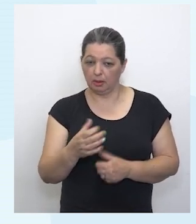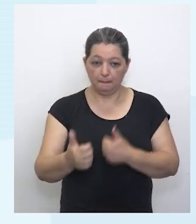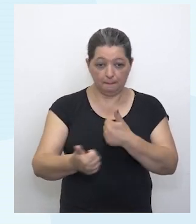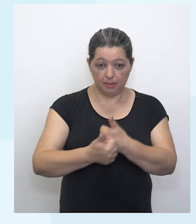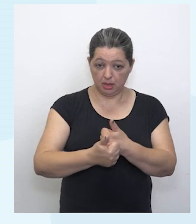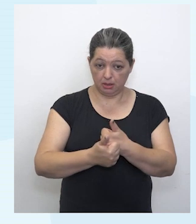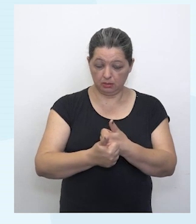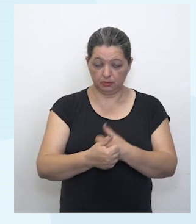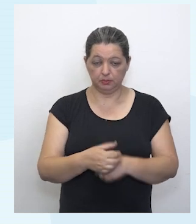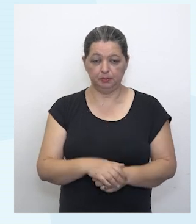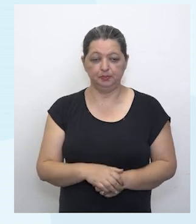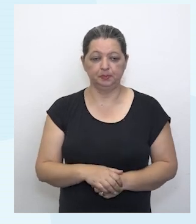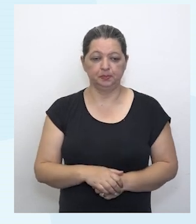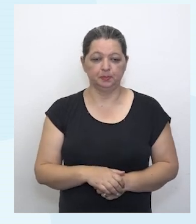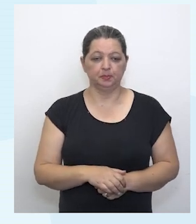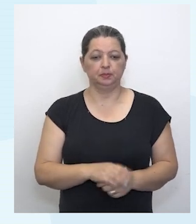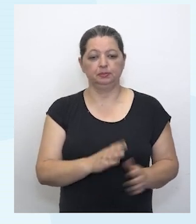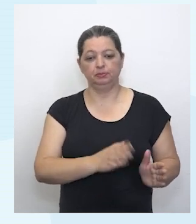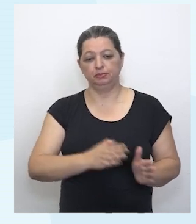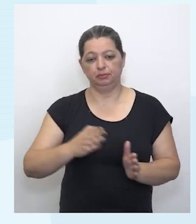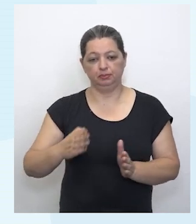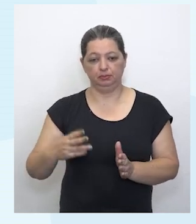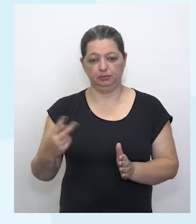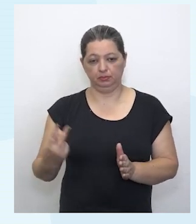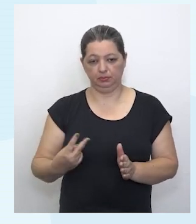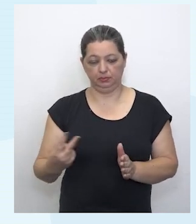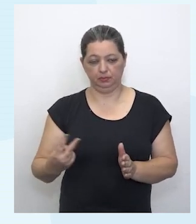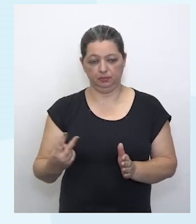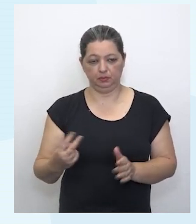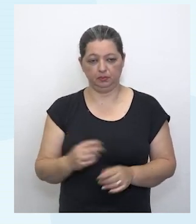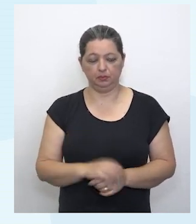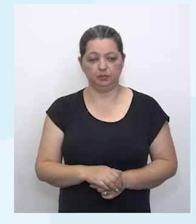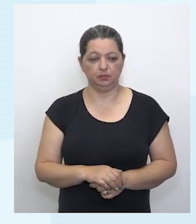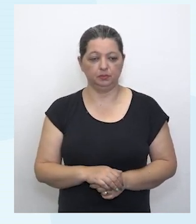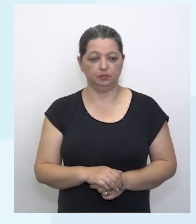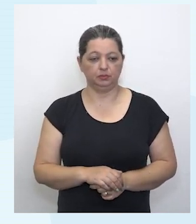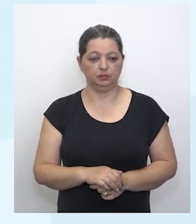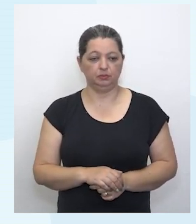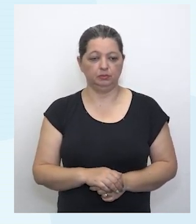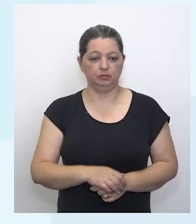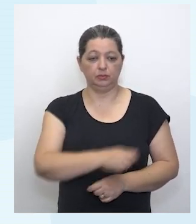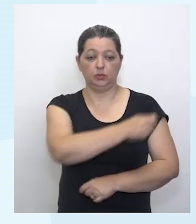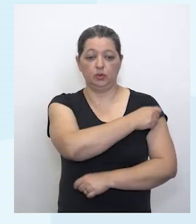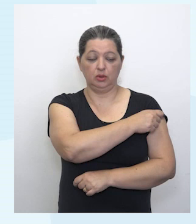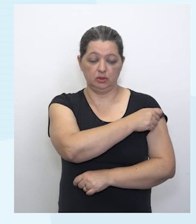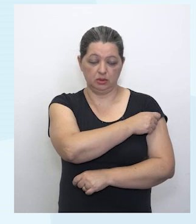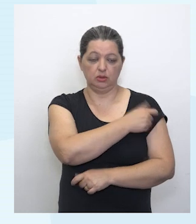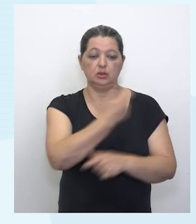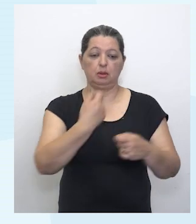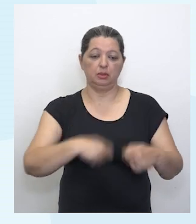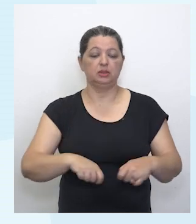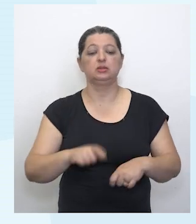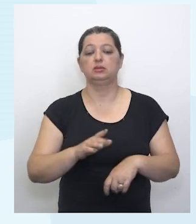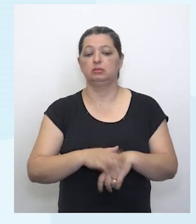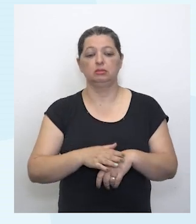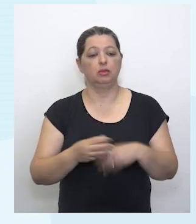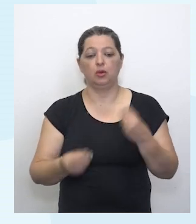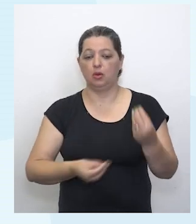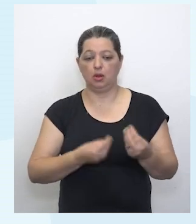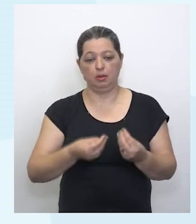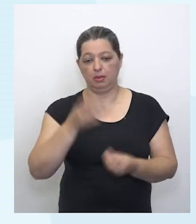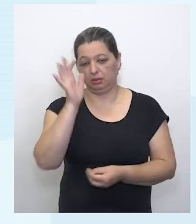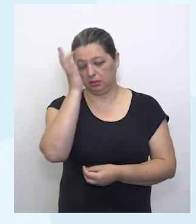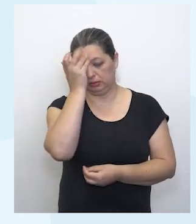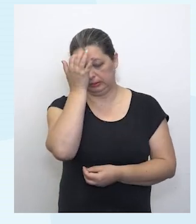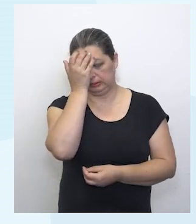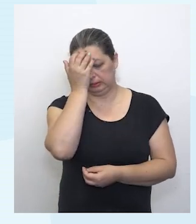Então, nessa segunda parte, os alunos devem calcular mentalmente o resultado de cada uma das operações